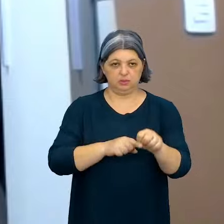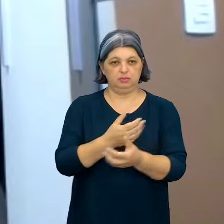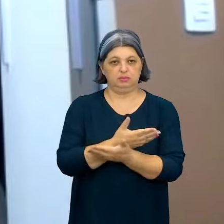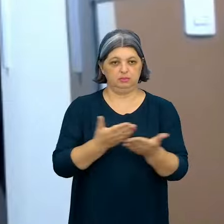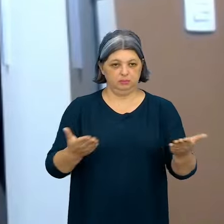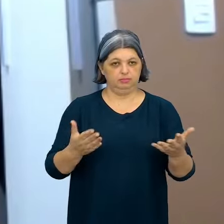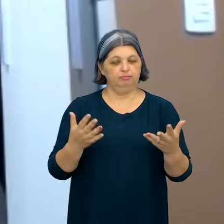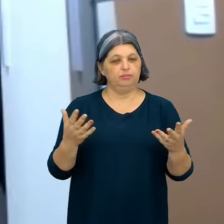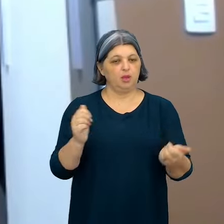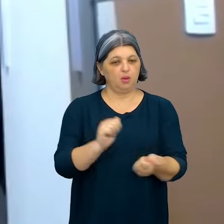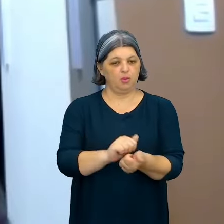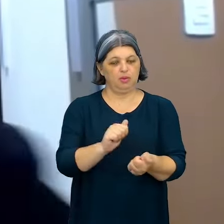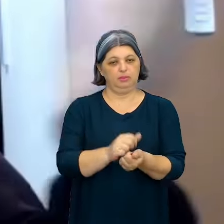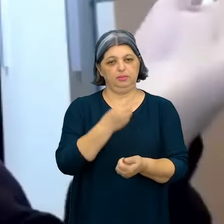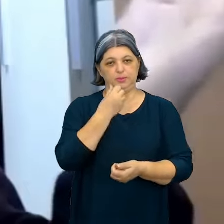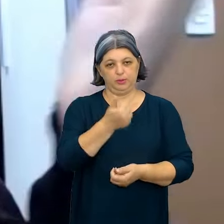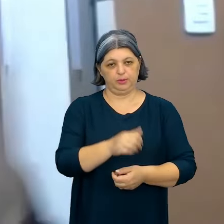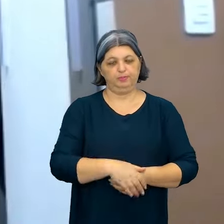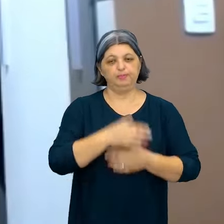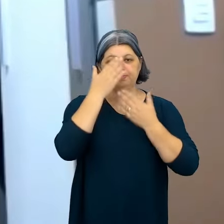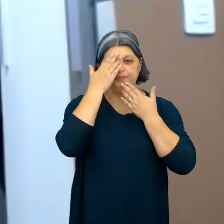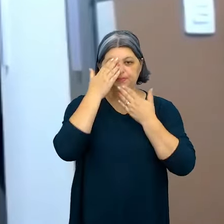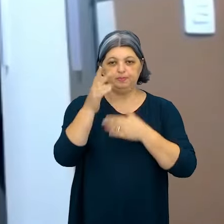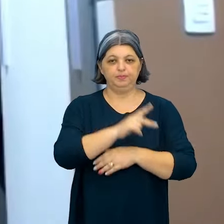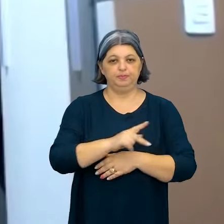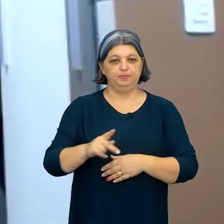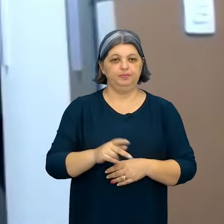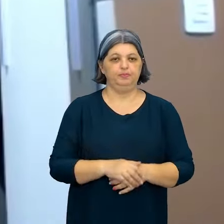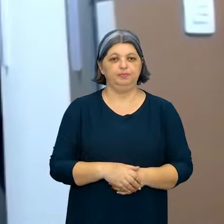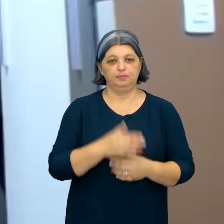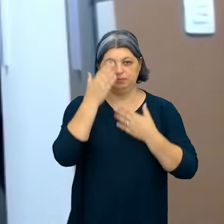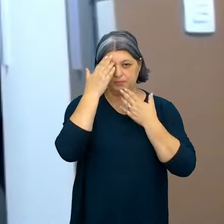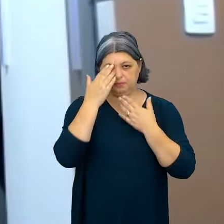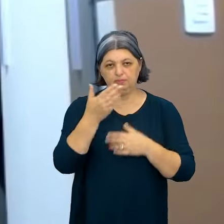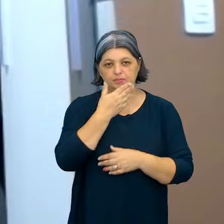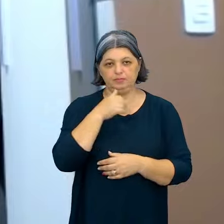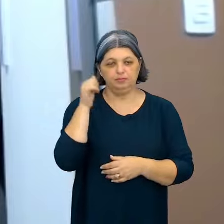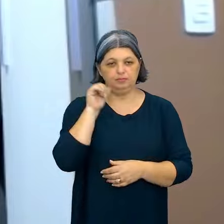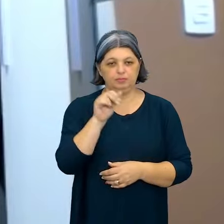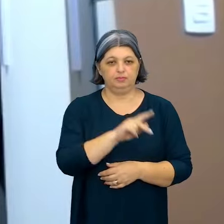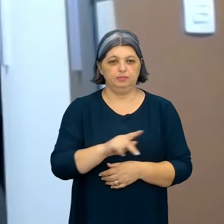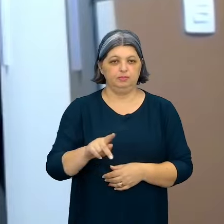vocês com qualidade. Muito obrigado, professores, muito obrigado, professoras, por